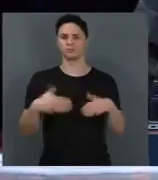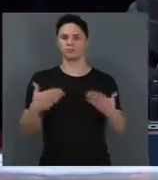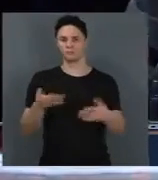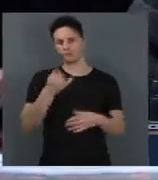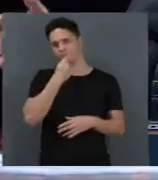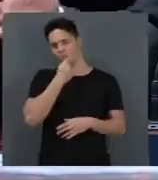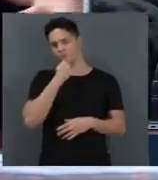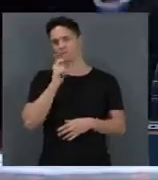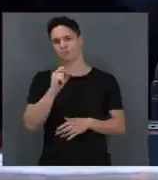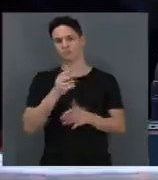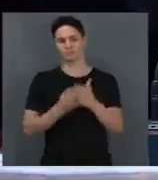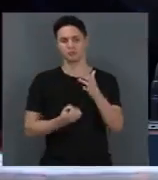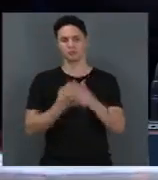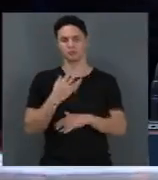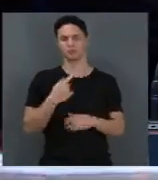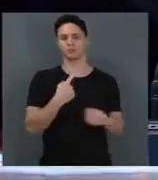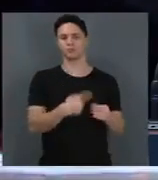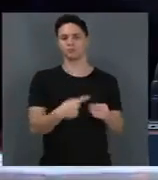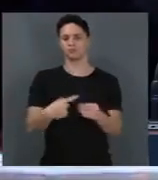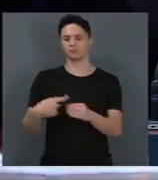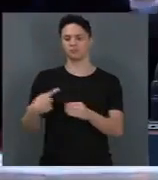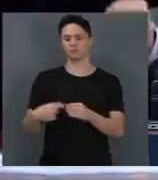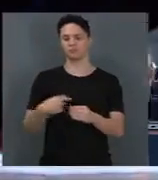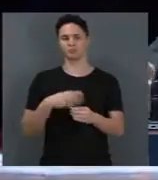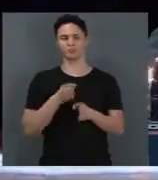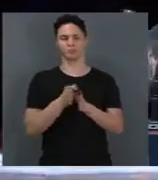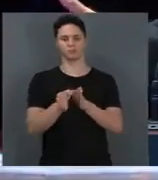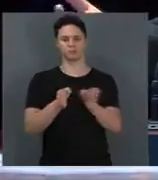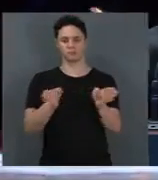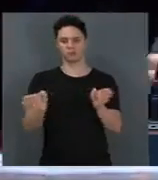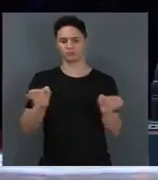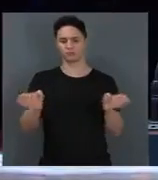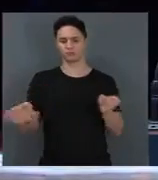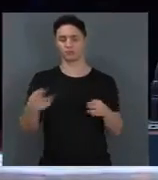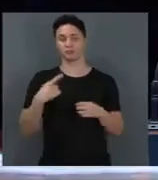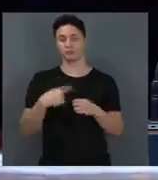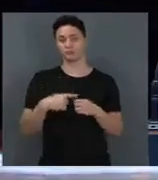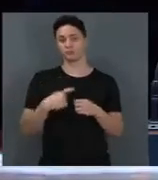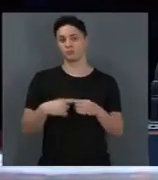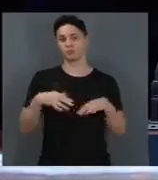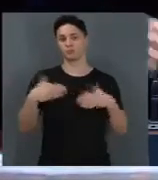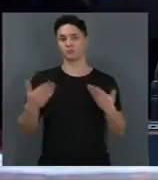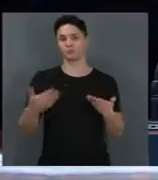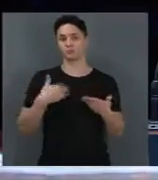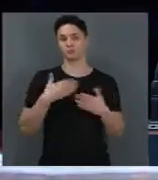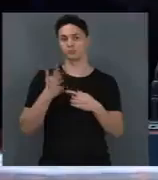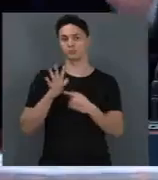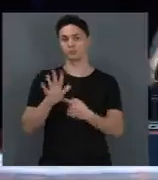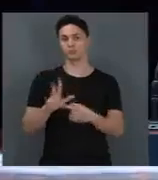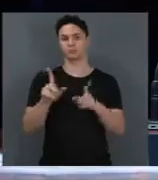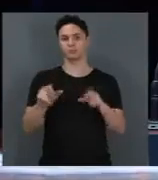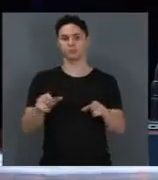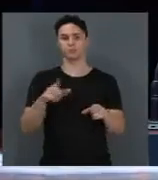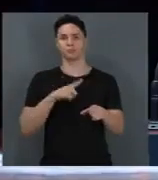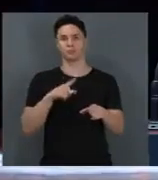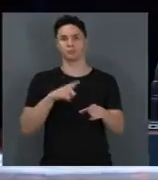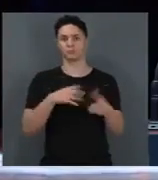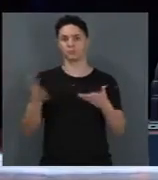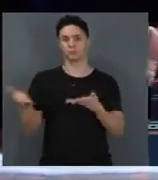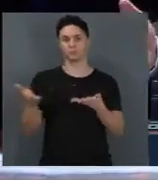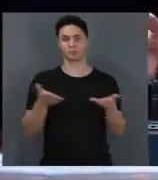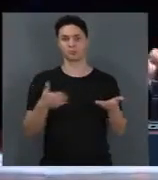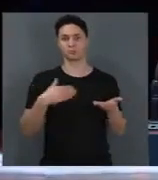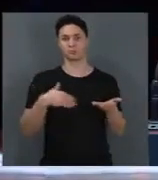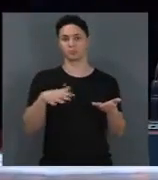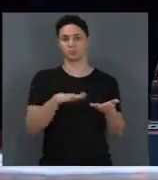deslocaram pelas cidades e ocuparam as cidades, como foi as ilustrações que eu recebi na cidade